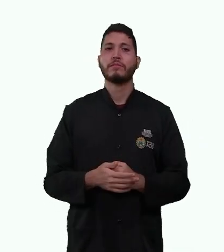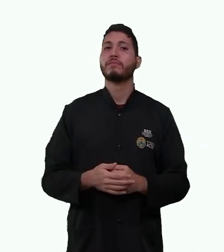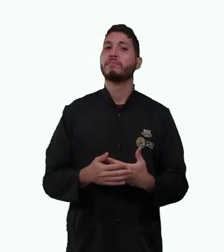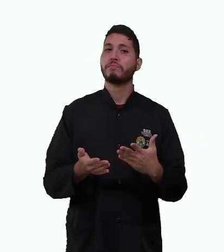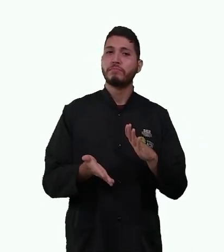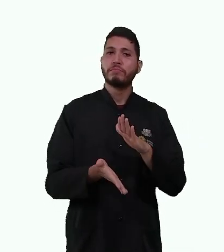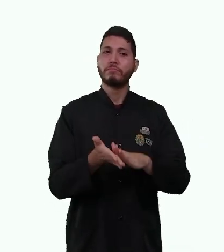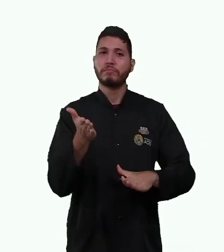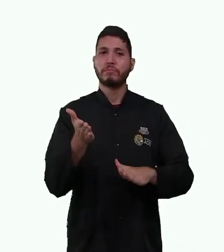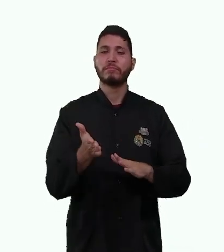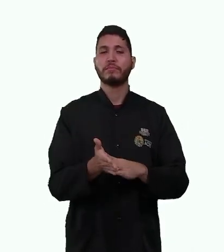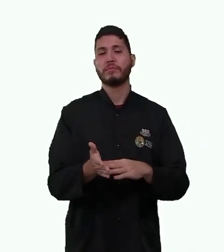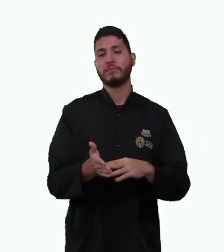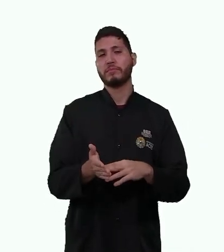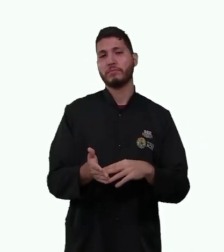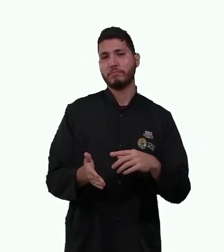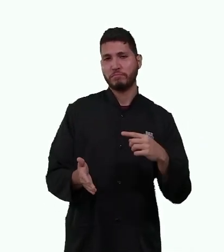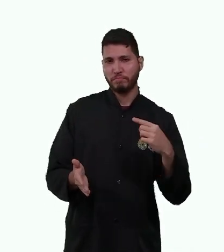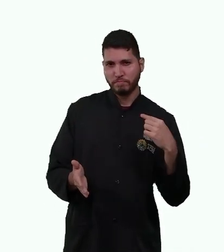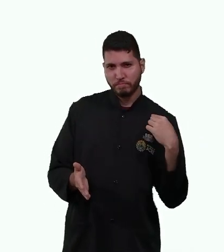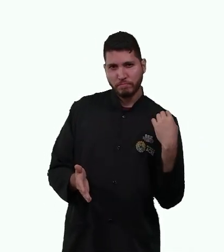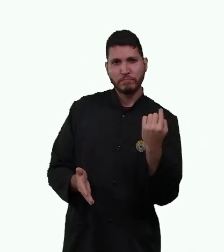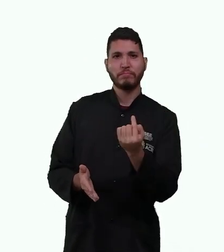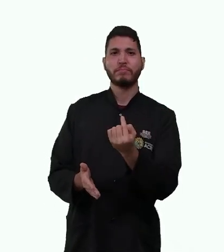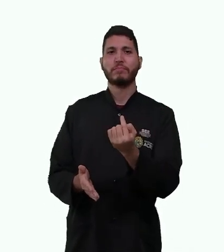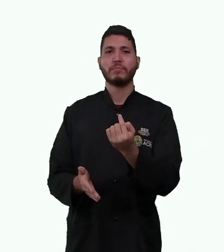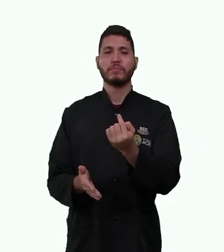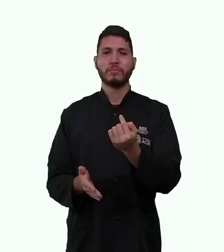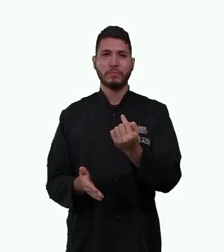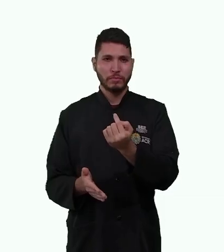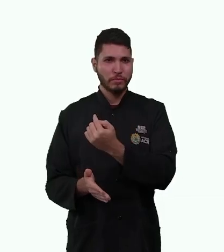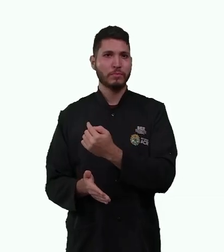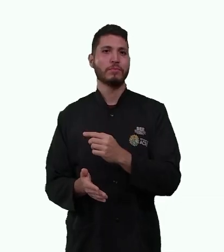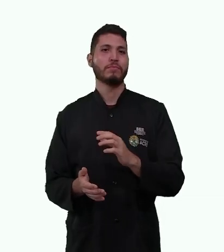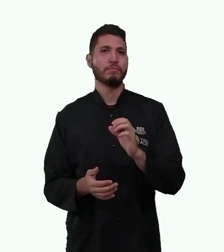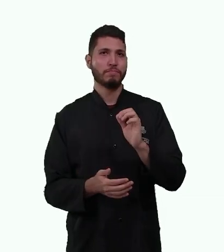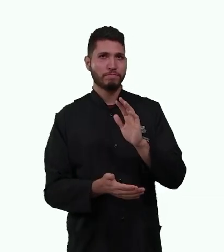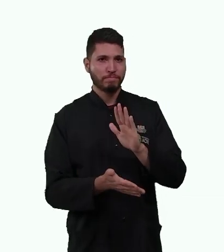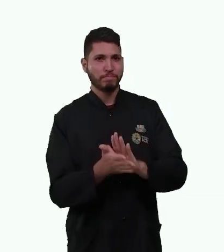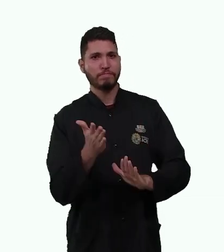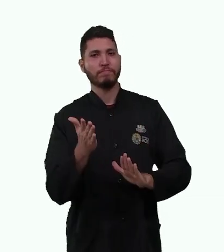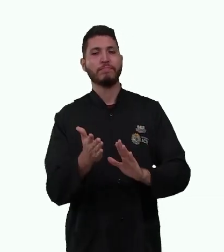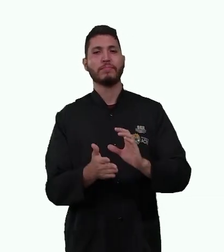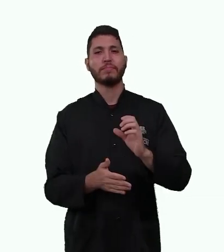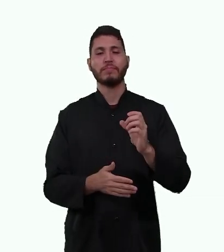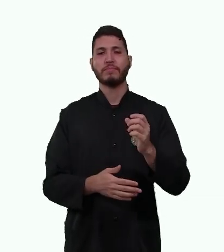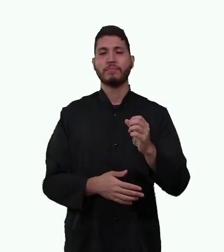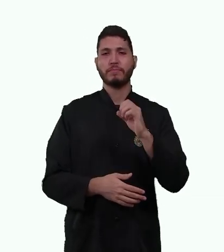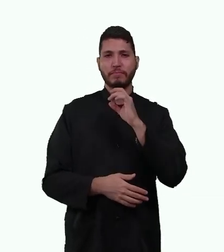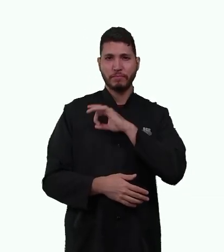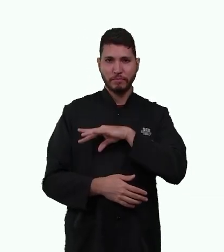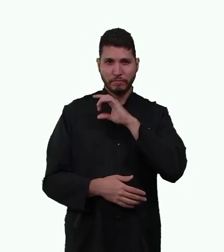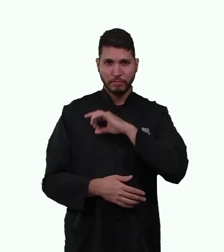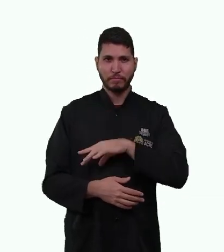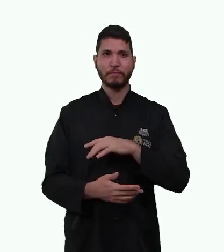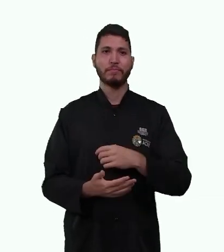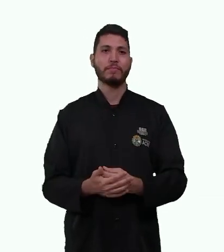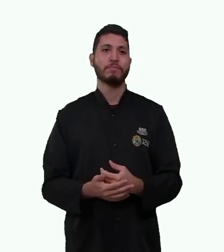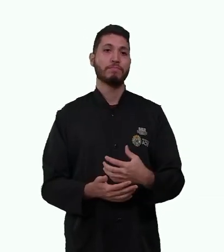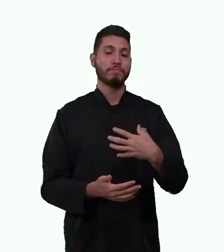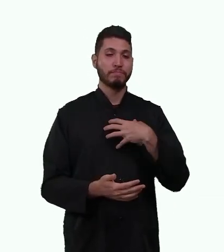Viajar. Nosotros viajaremos a Chile. Sentir. Me